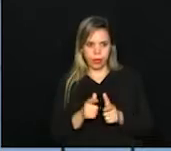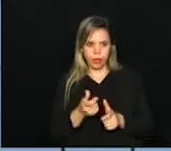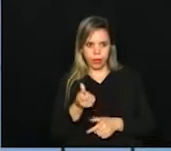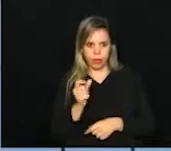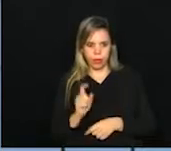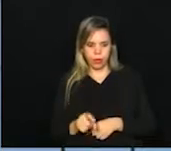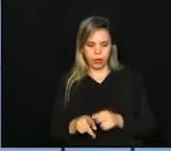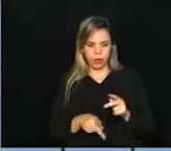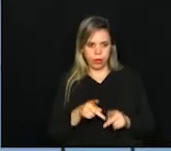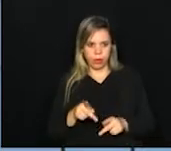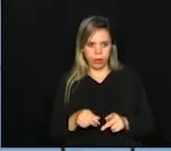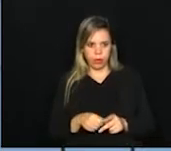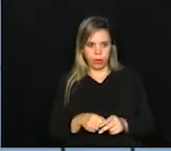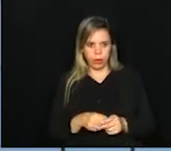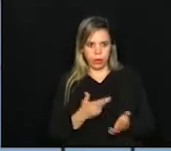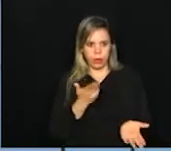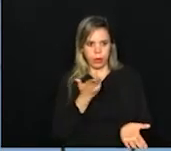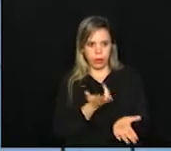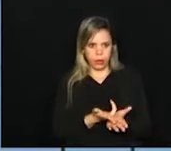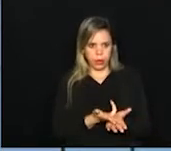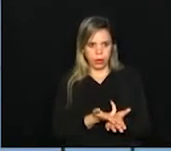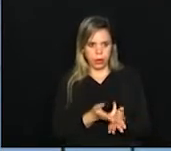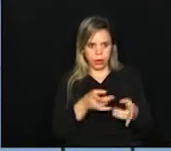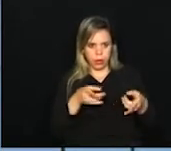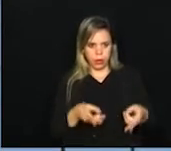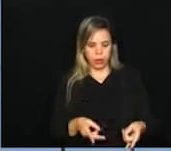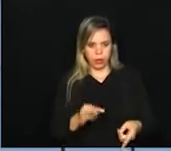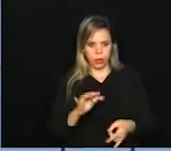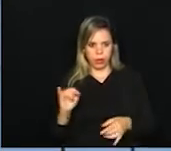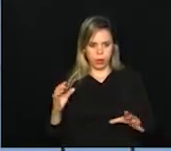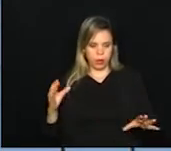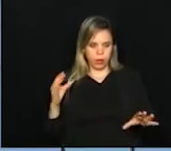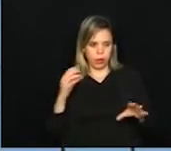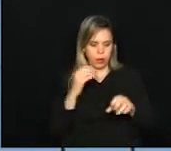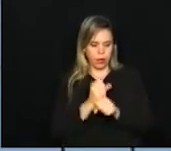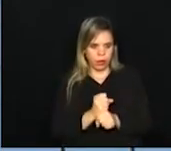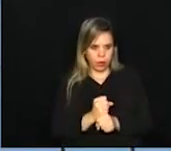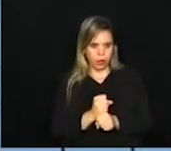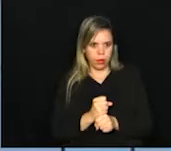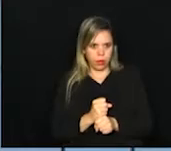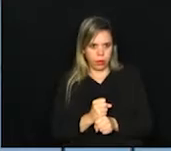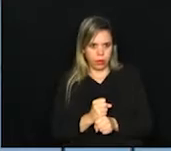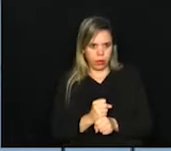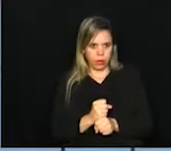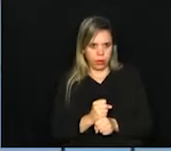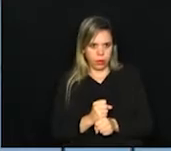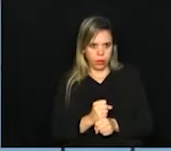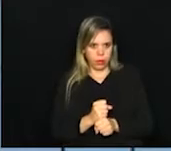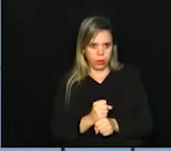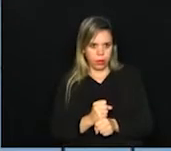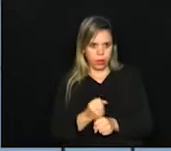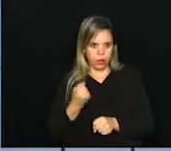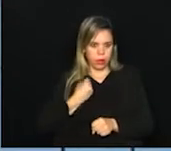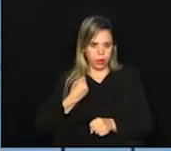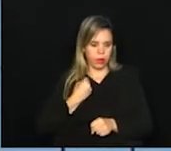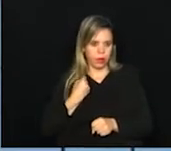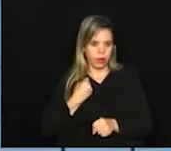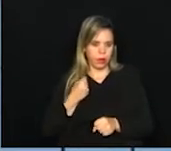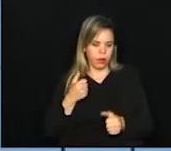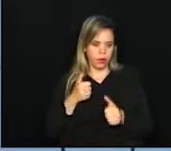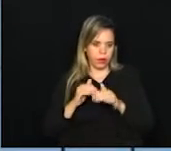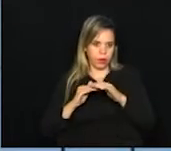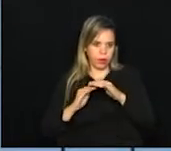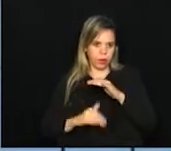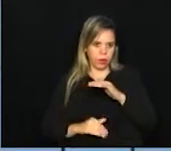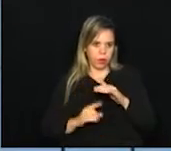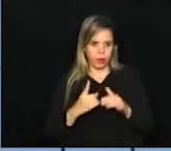mil pacientes internados em leitos de UTI na totalidade. Isso é um número que vem bem abaixo